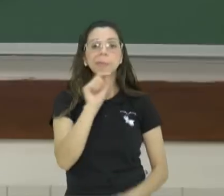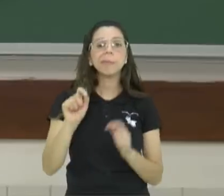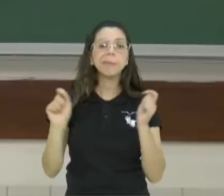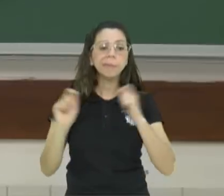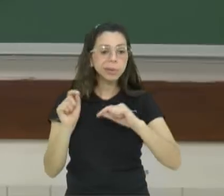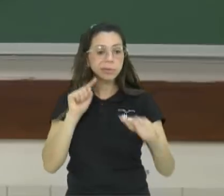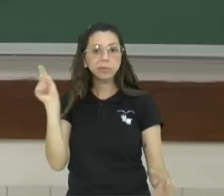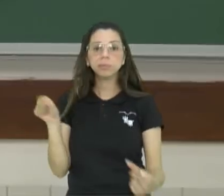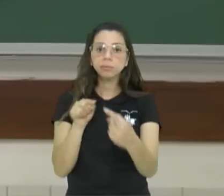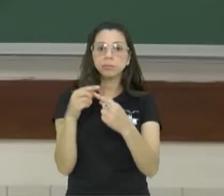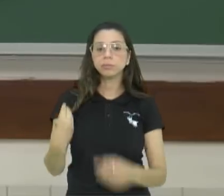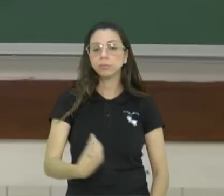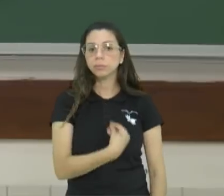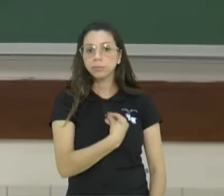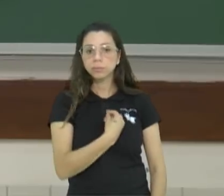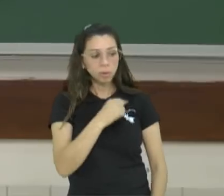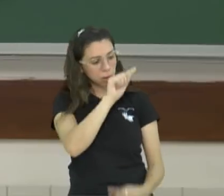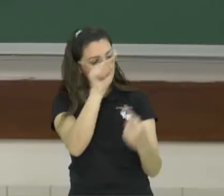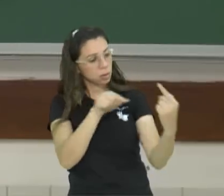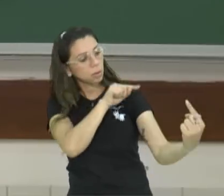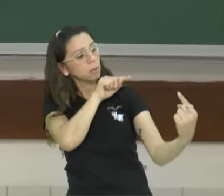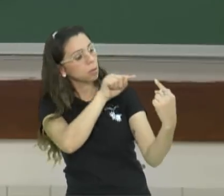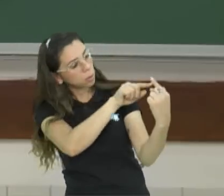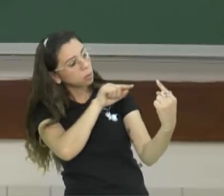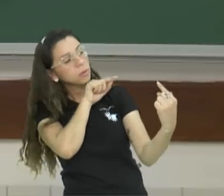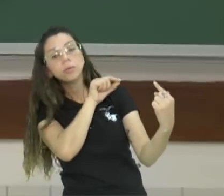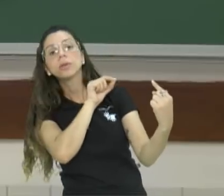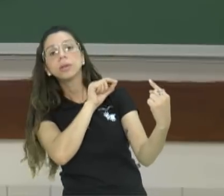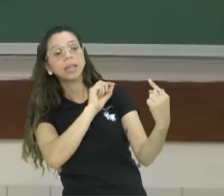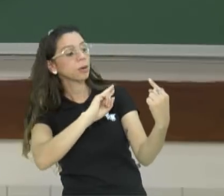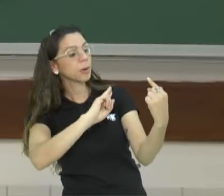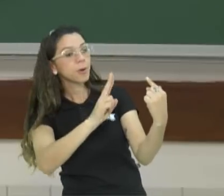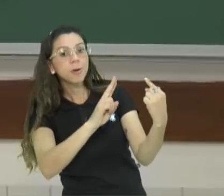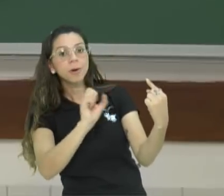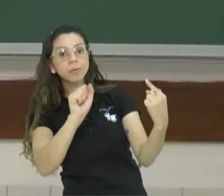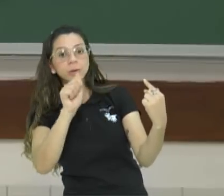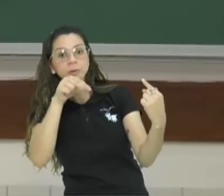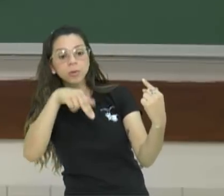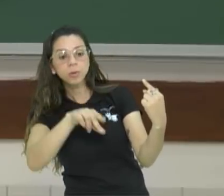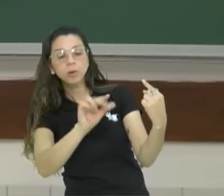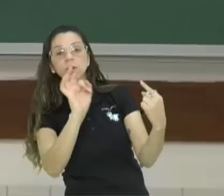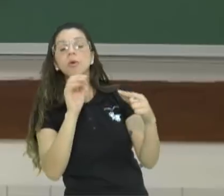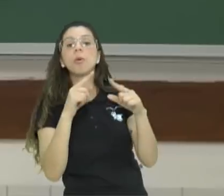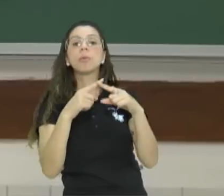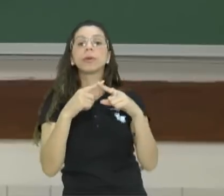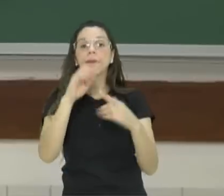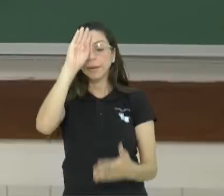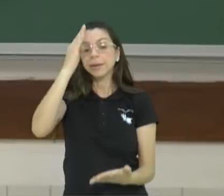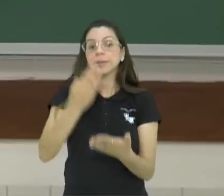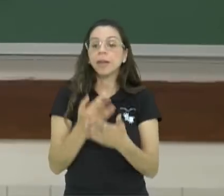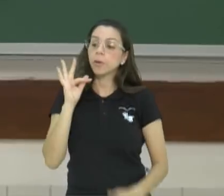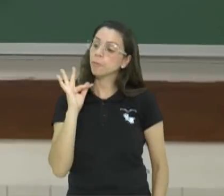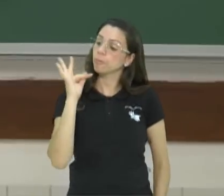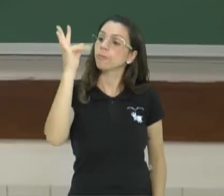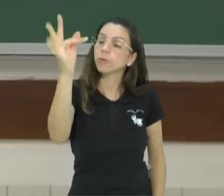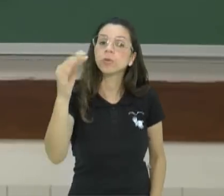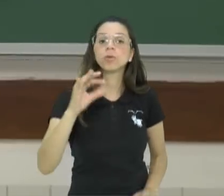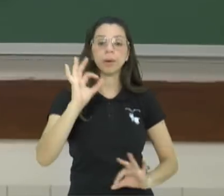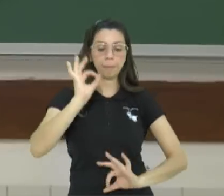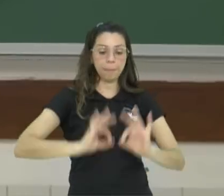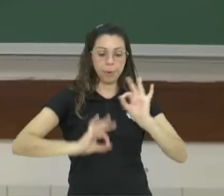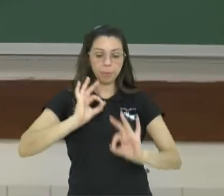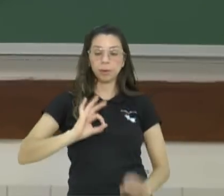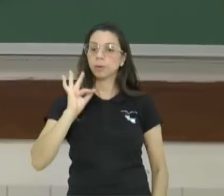na vida, e esses objetivos a gente pode chamar de sonhos, são projeções para o nosso futuro. E quando eu tenho um